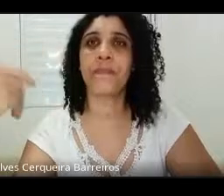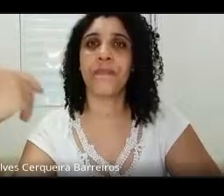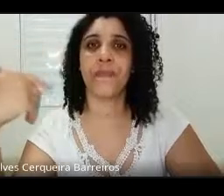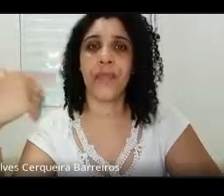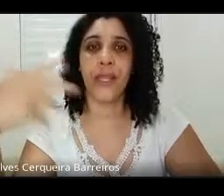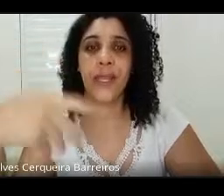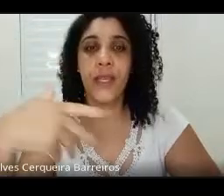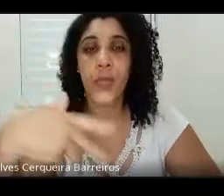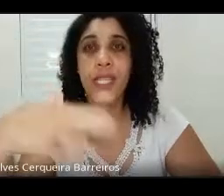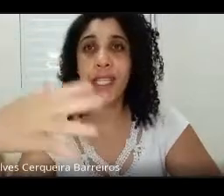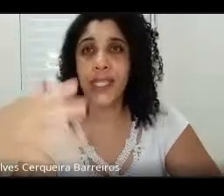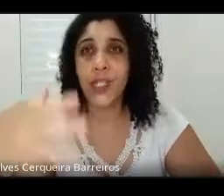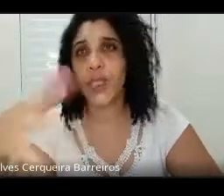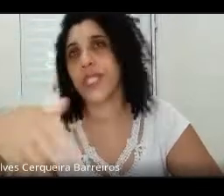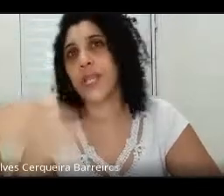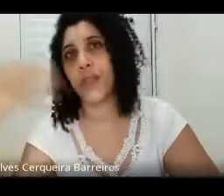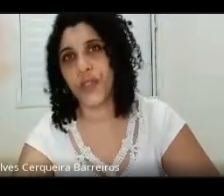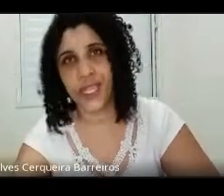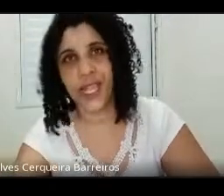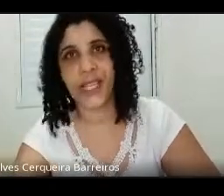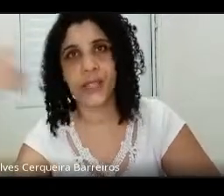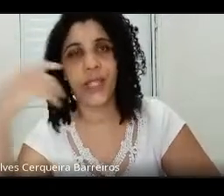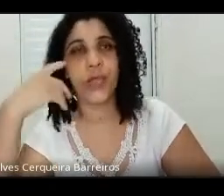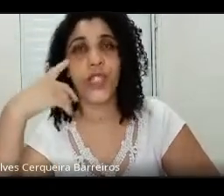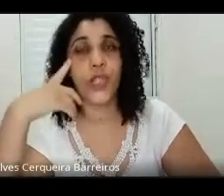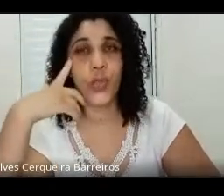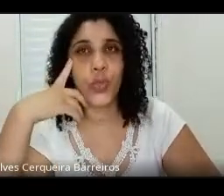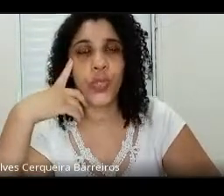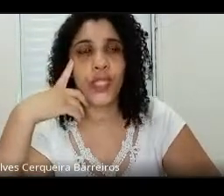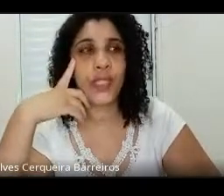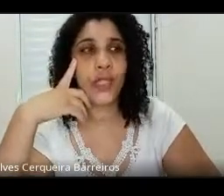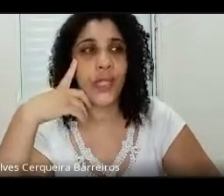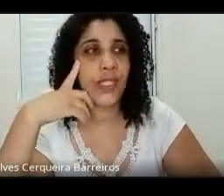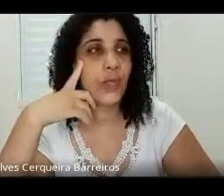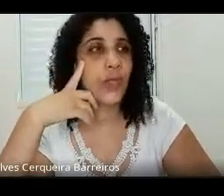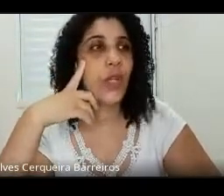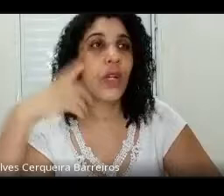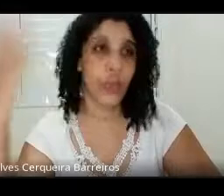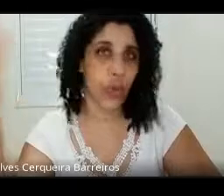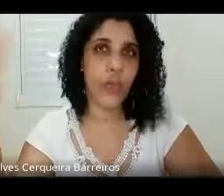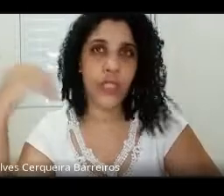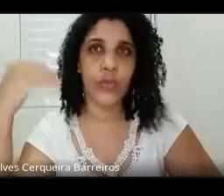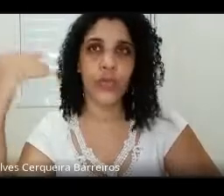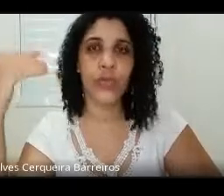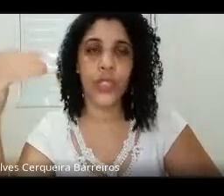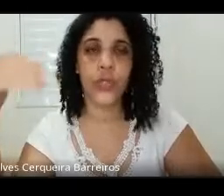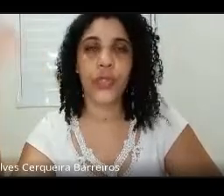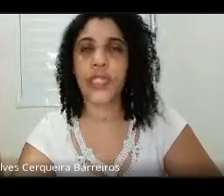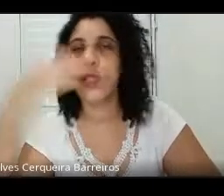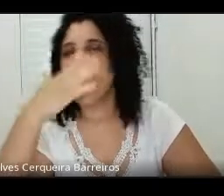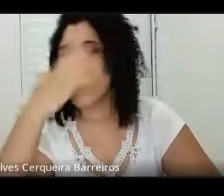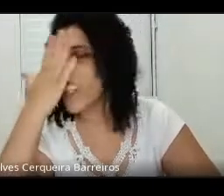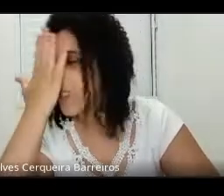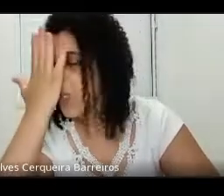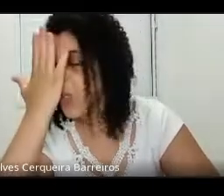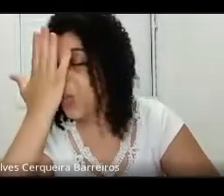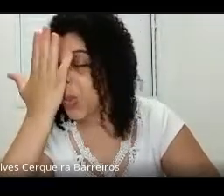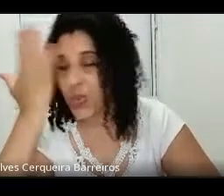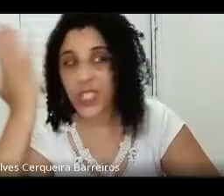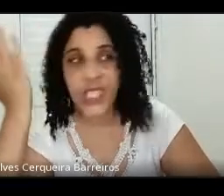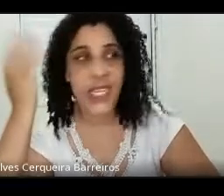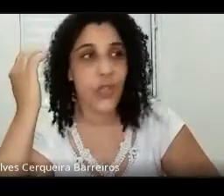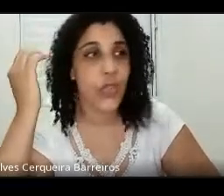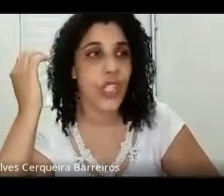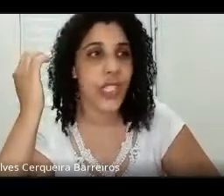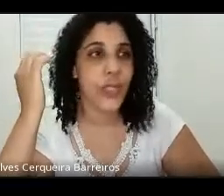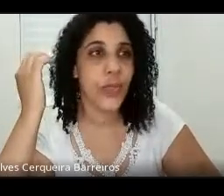ensinar duas crianças surdas. E depois foi criado, né, o Instituto Nacional de Educação, atualmente o Instituto Nacional de Educação dos Surdos,